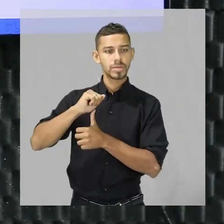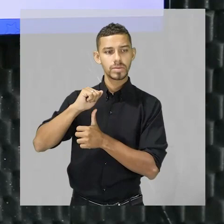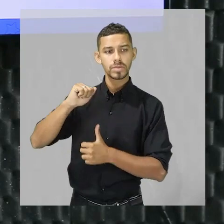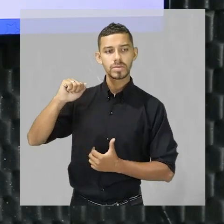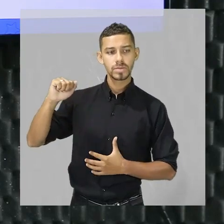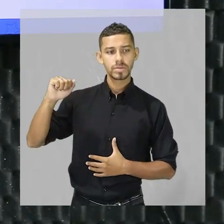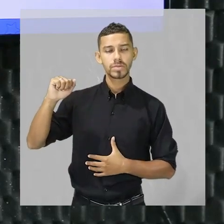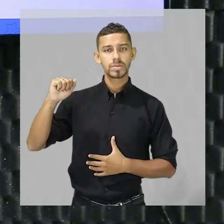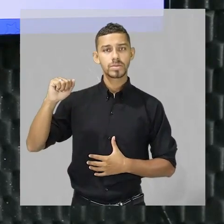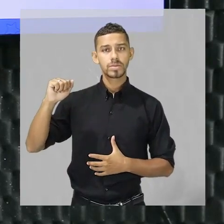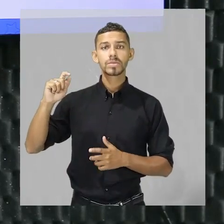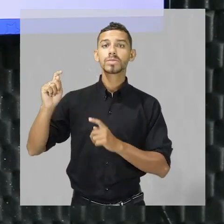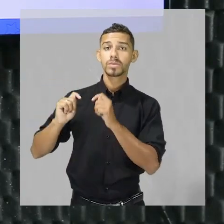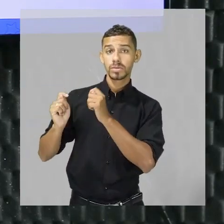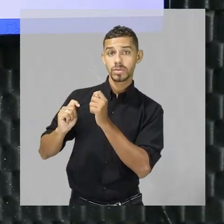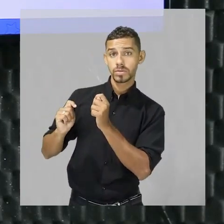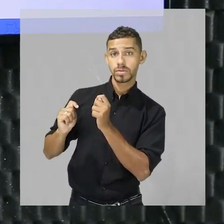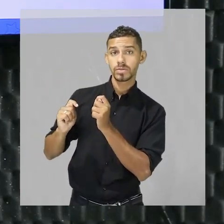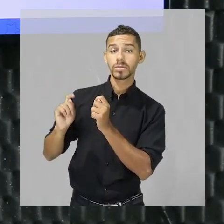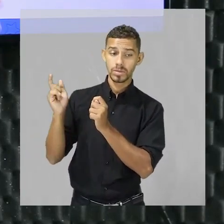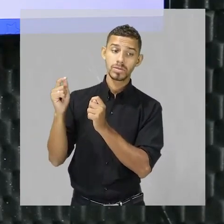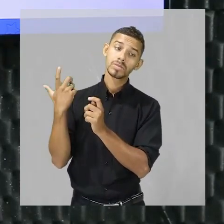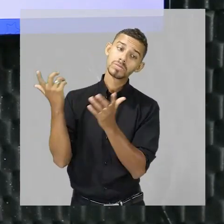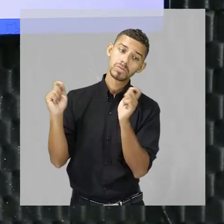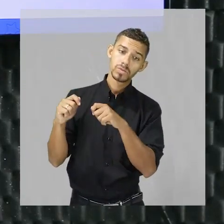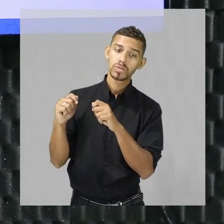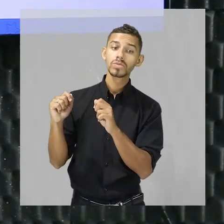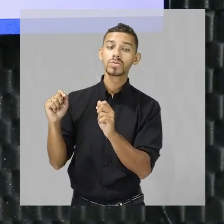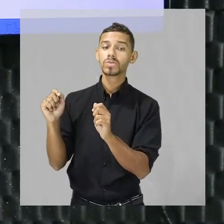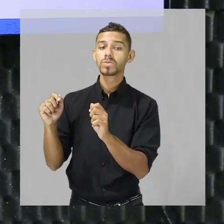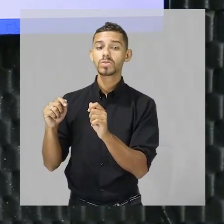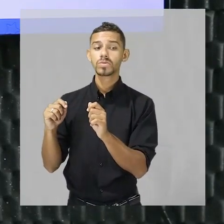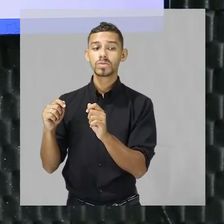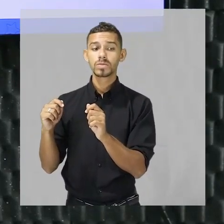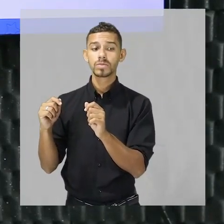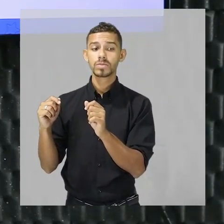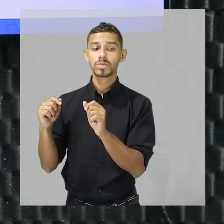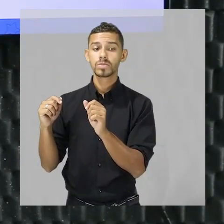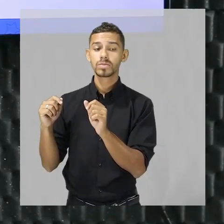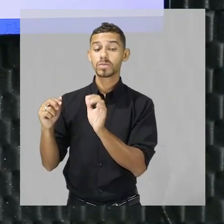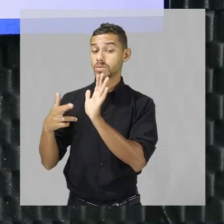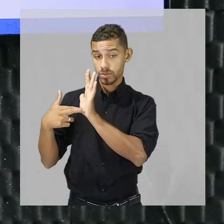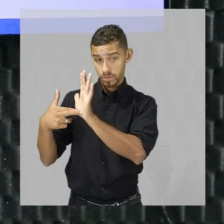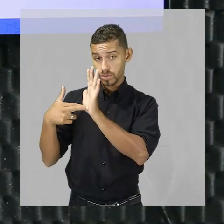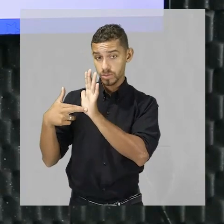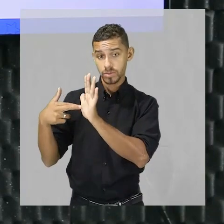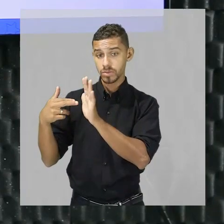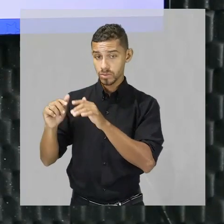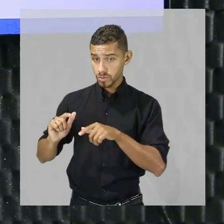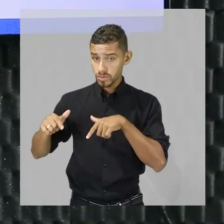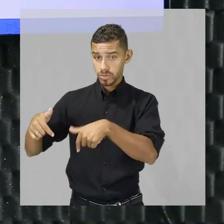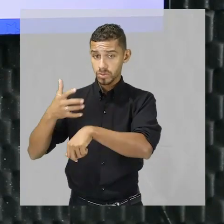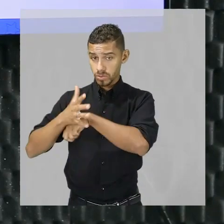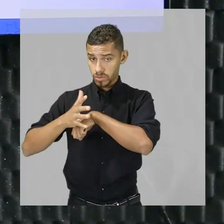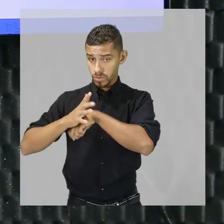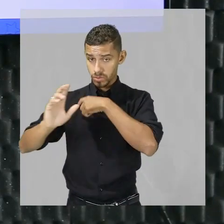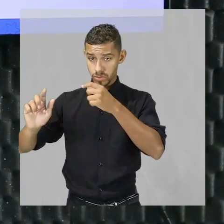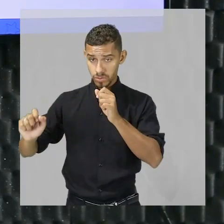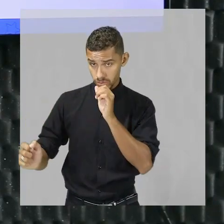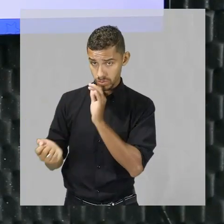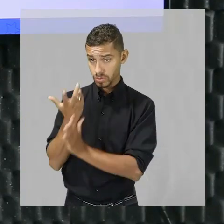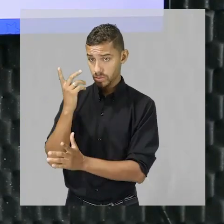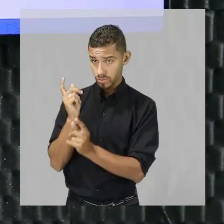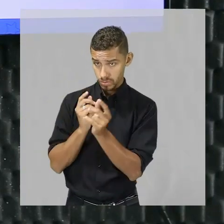Olha a letra A. Eu tenho um mapa econômico. Busca evidenciar informações econômicas. Olha o que ele diz. Representa as atividades